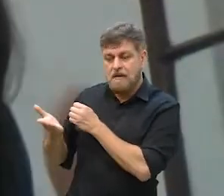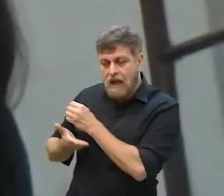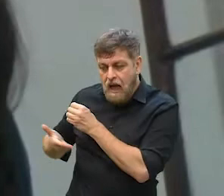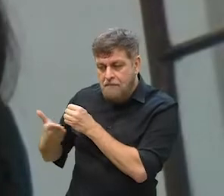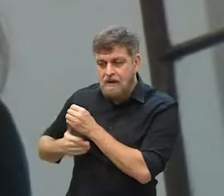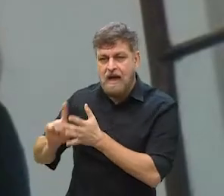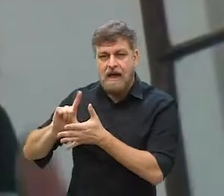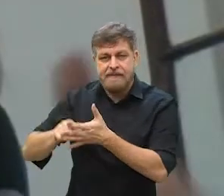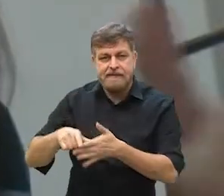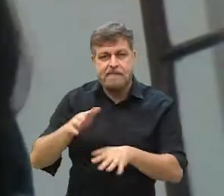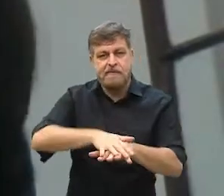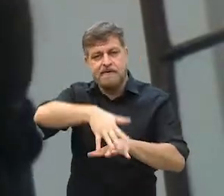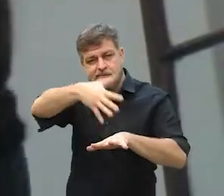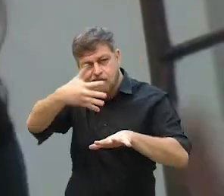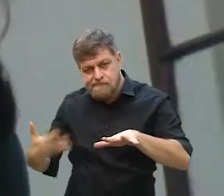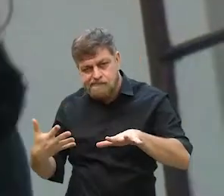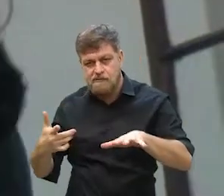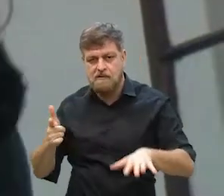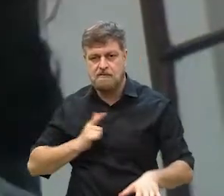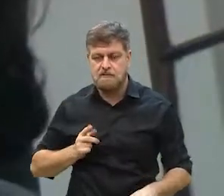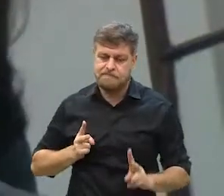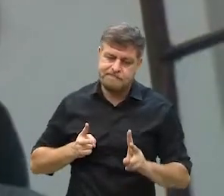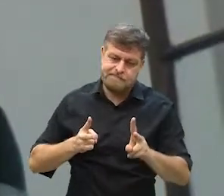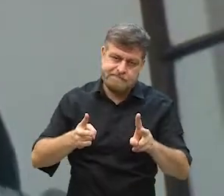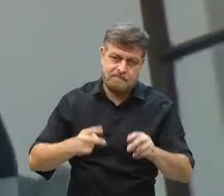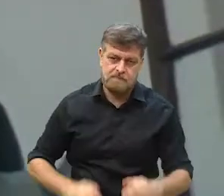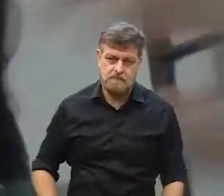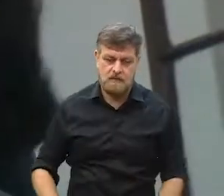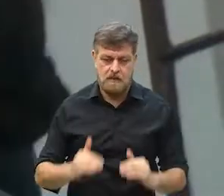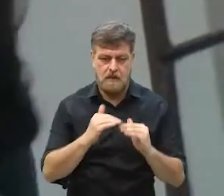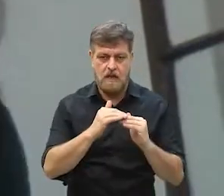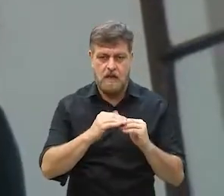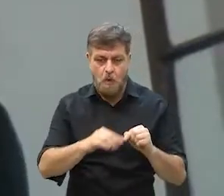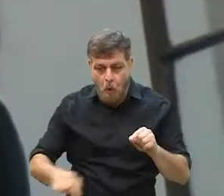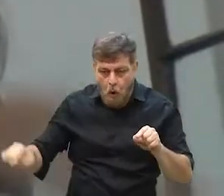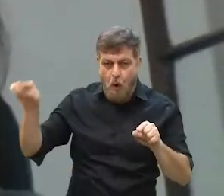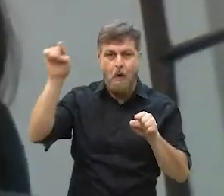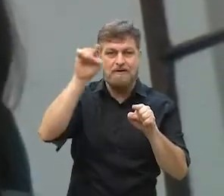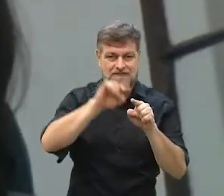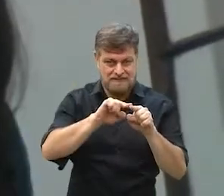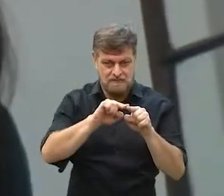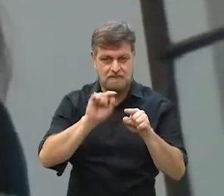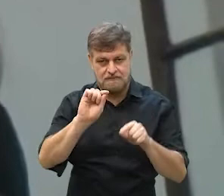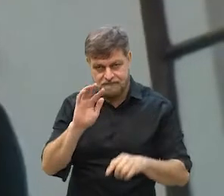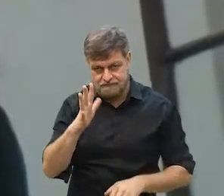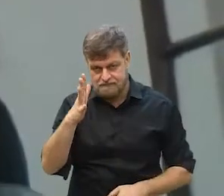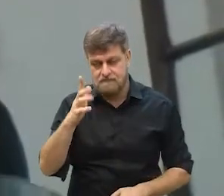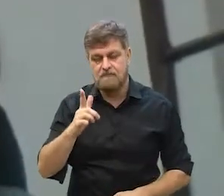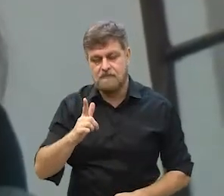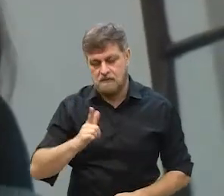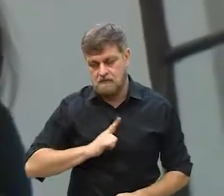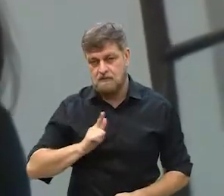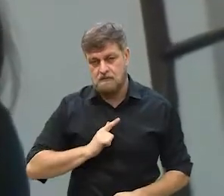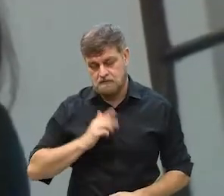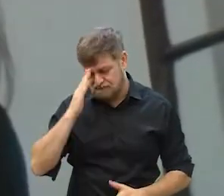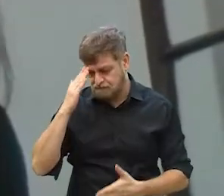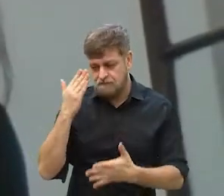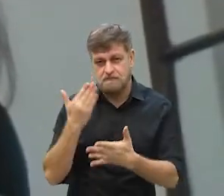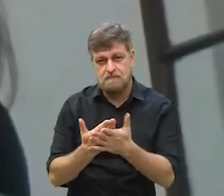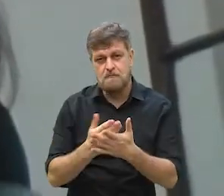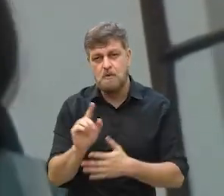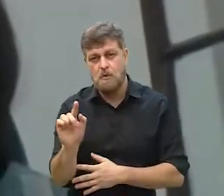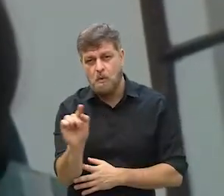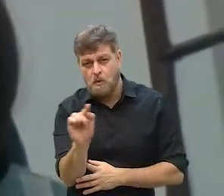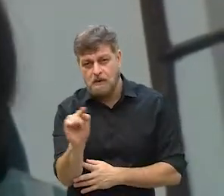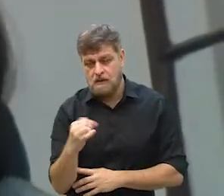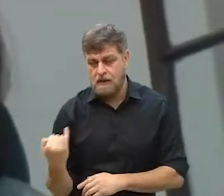é a marginalização, é a exclusão, é a vulnerabilidade. Essa é a rota, esse é o ciclo. Então, eu acredito que